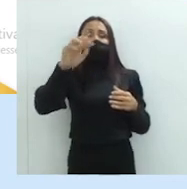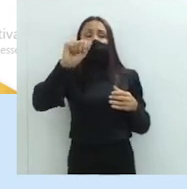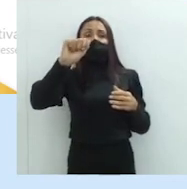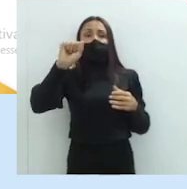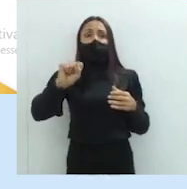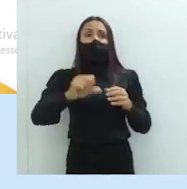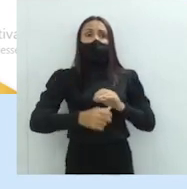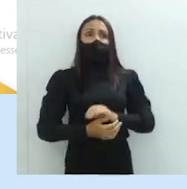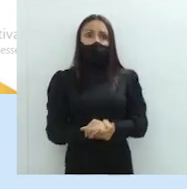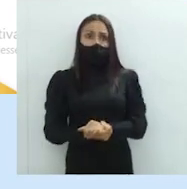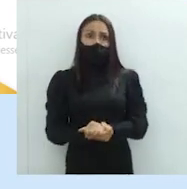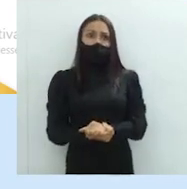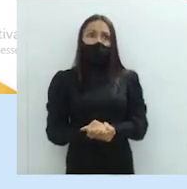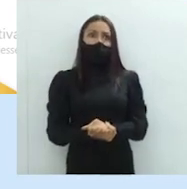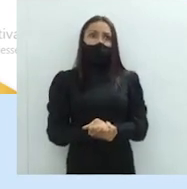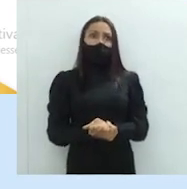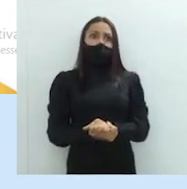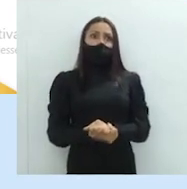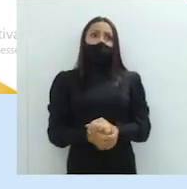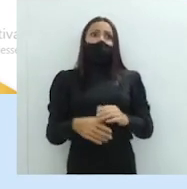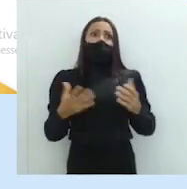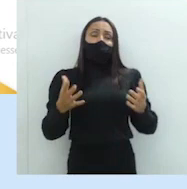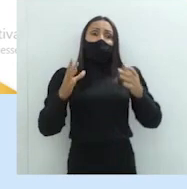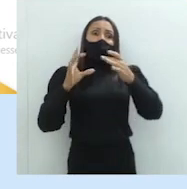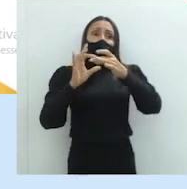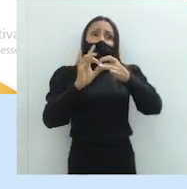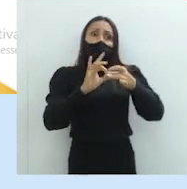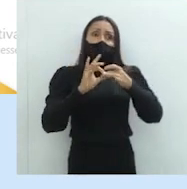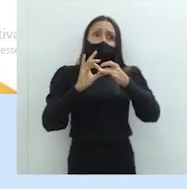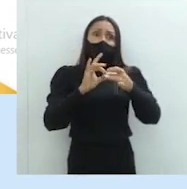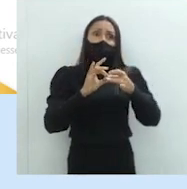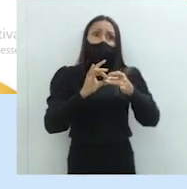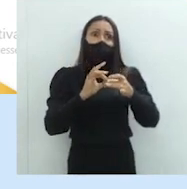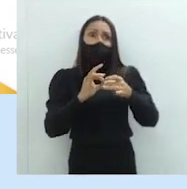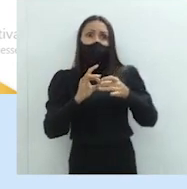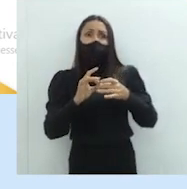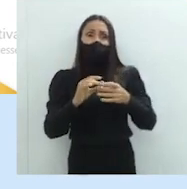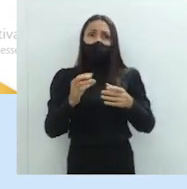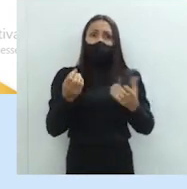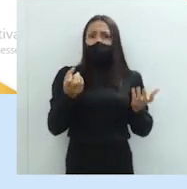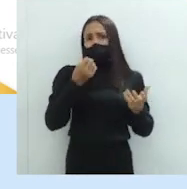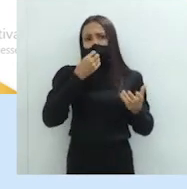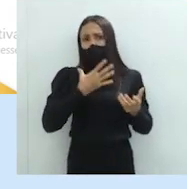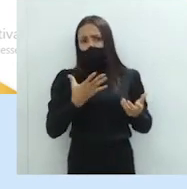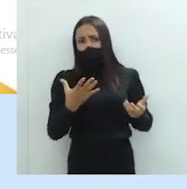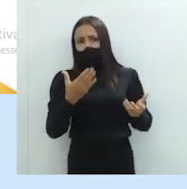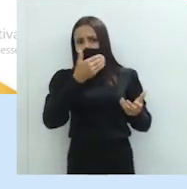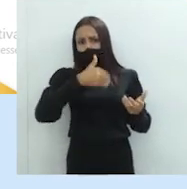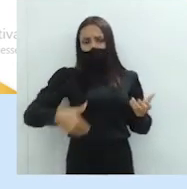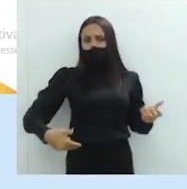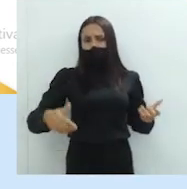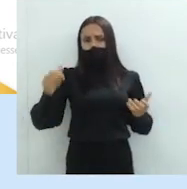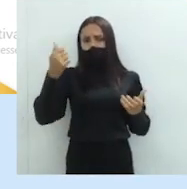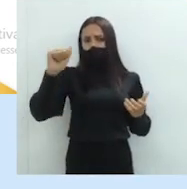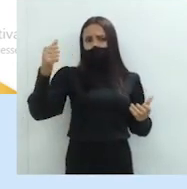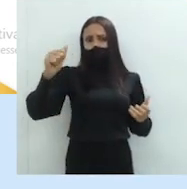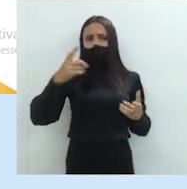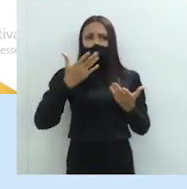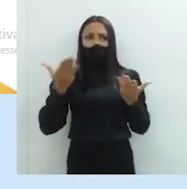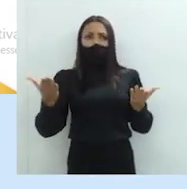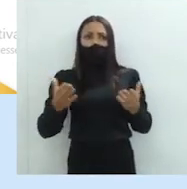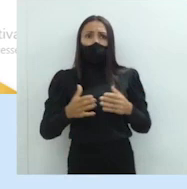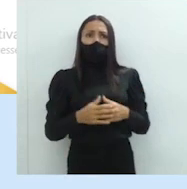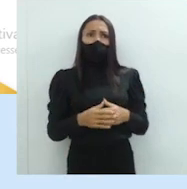federalistas. Então, essa união não agradou muito o governo argentino, que na época era